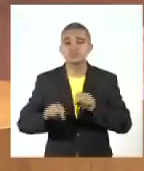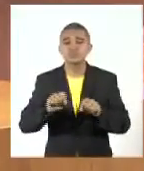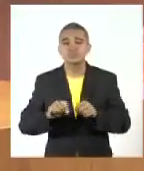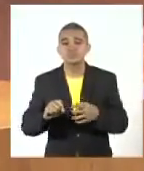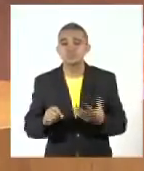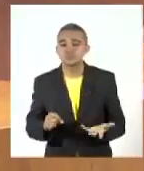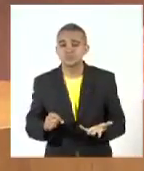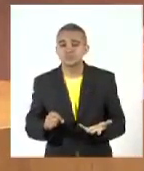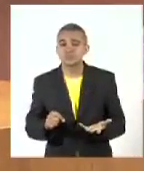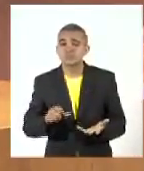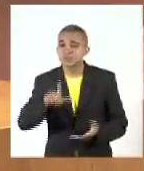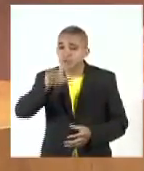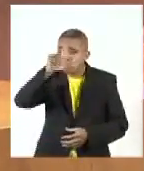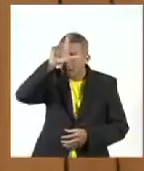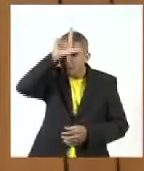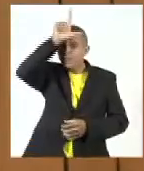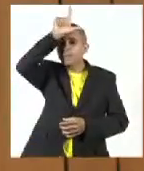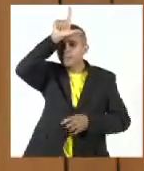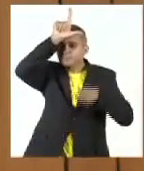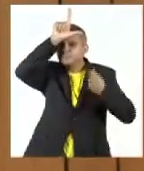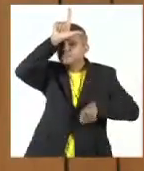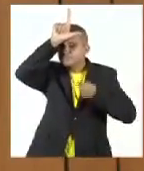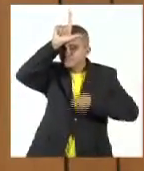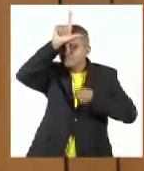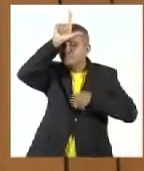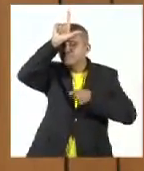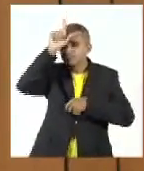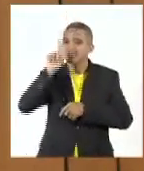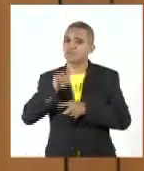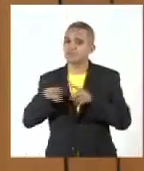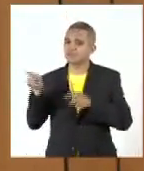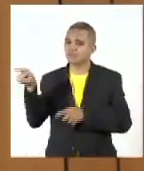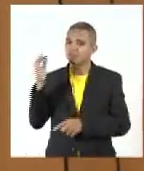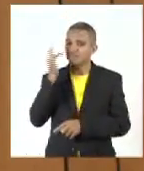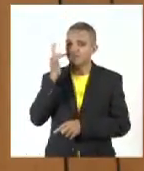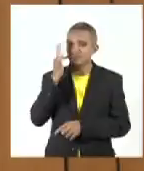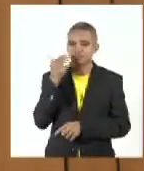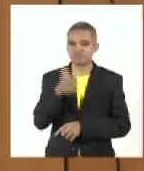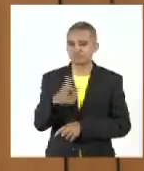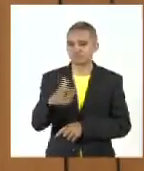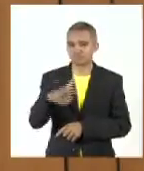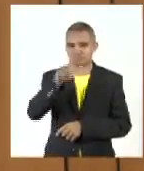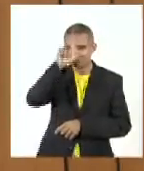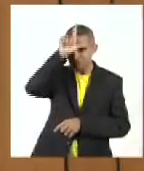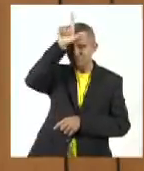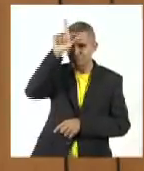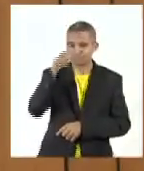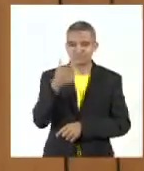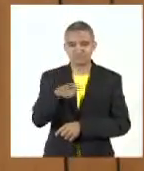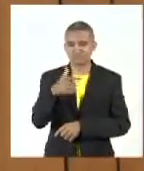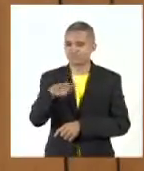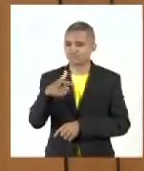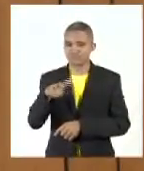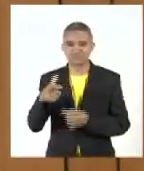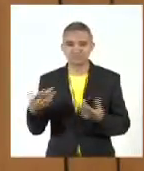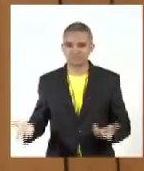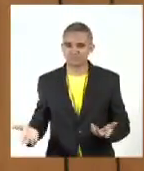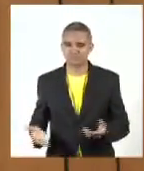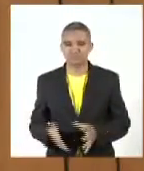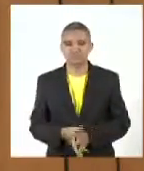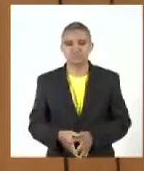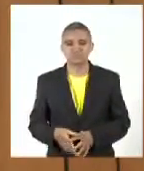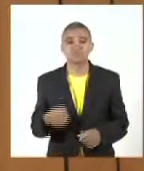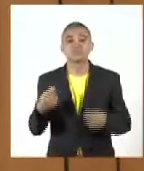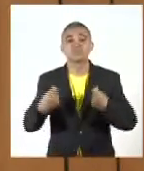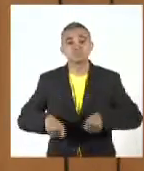e liderança, coisa que o governador não tem, para mobilizar e realizar uma ação efetiva